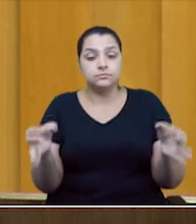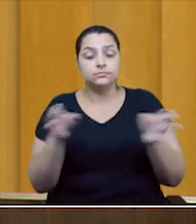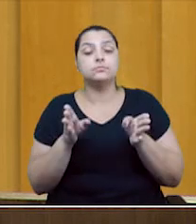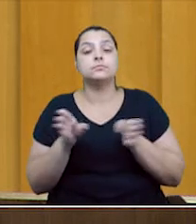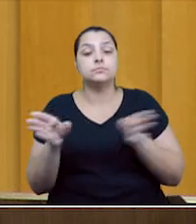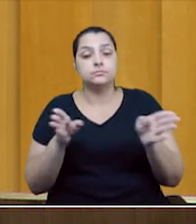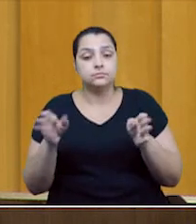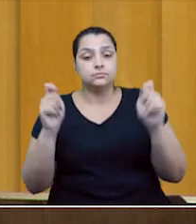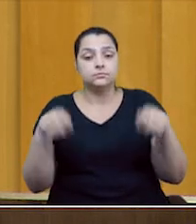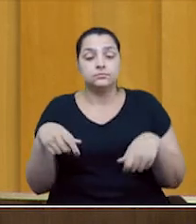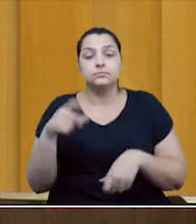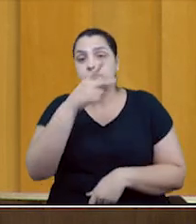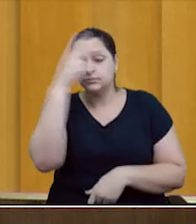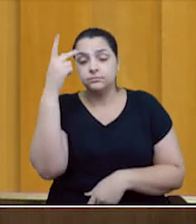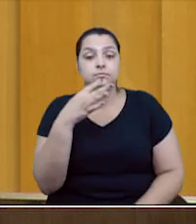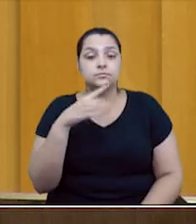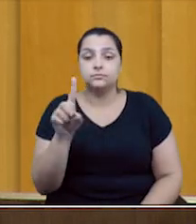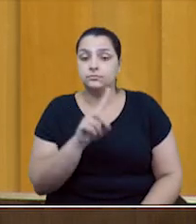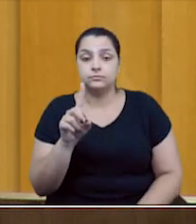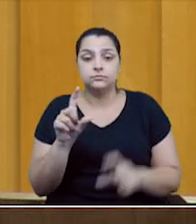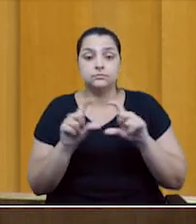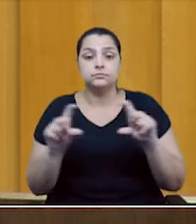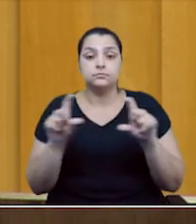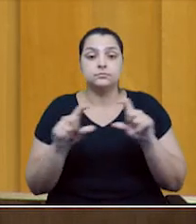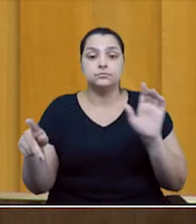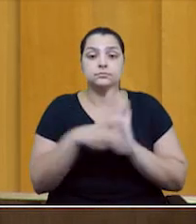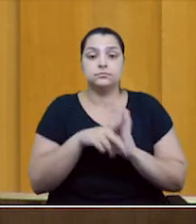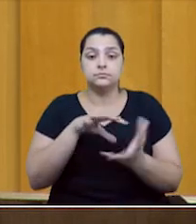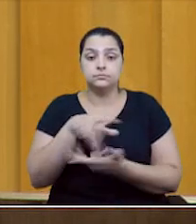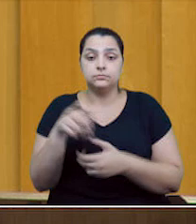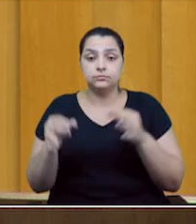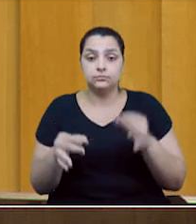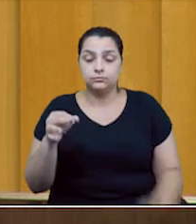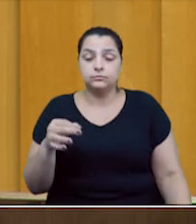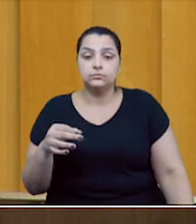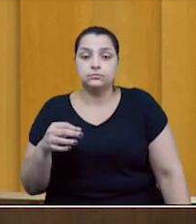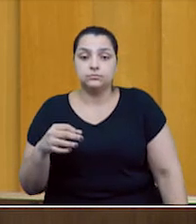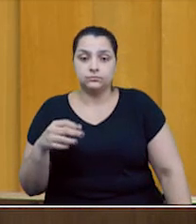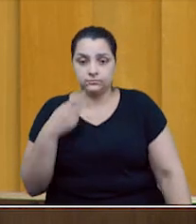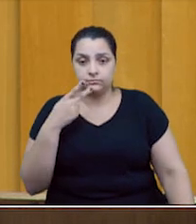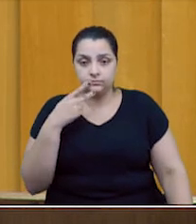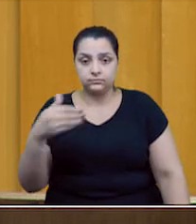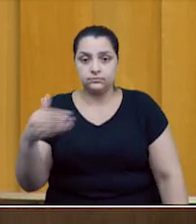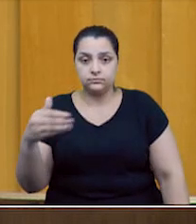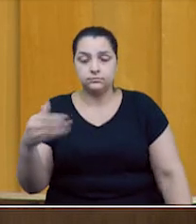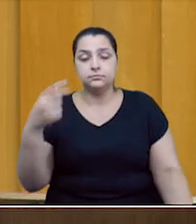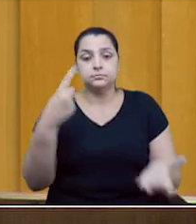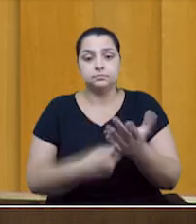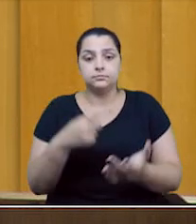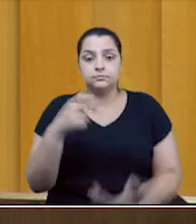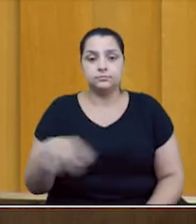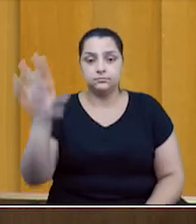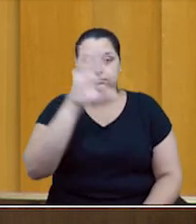que desconhecem as expressões típicas do universo jurídico. Isso nós vamos falar daqui a pouco com o Pacto Nacional da Linguagem